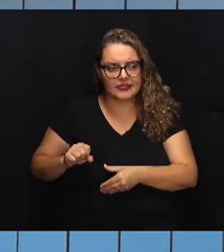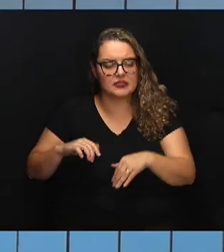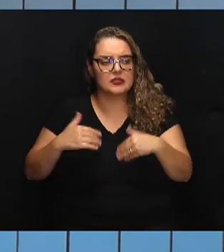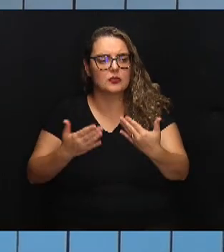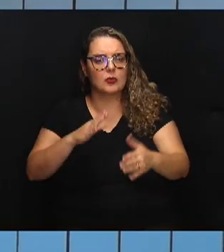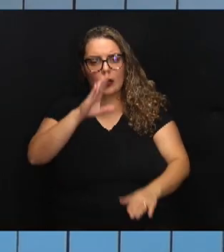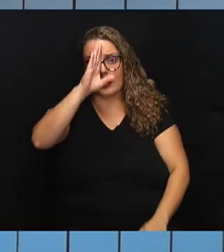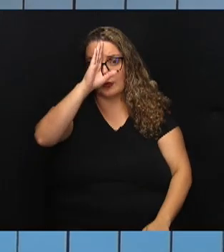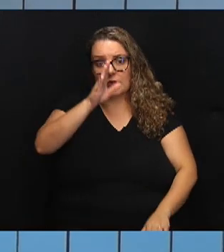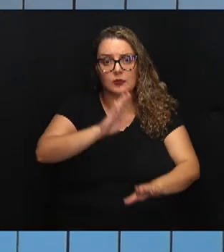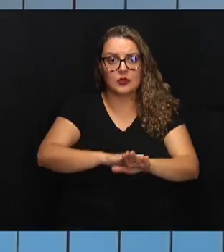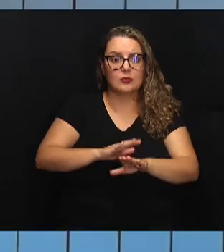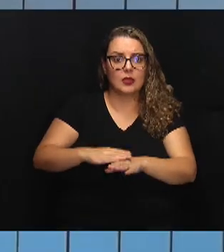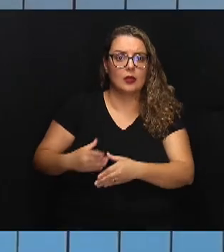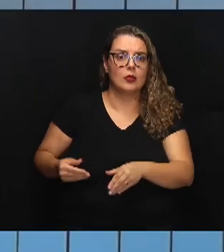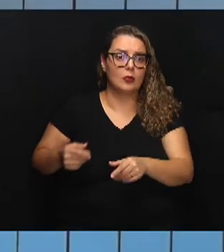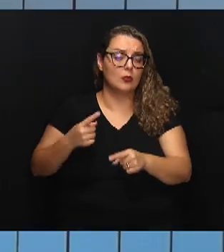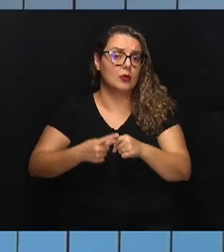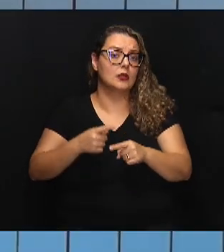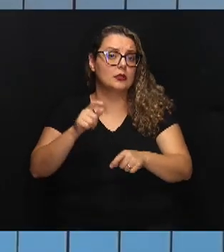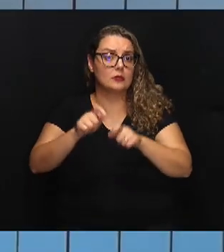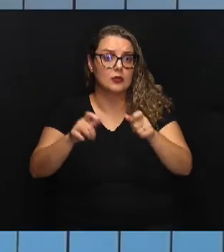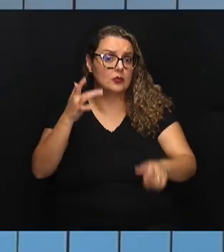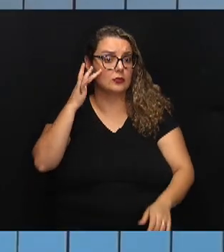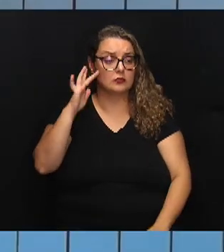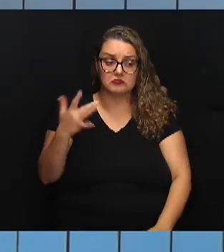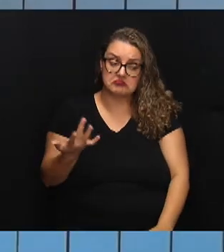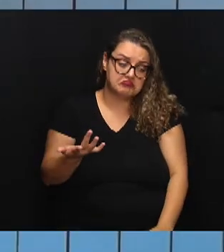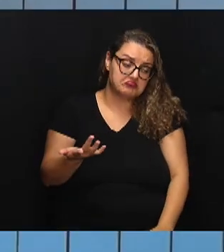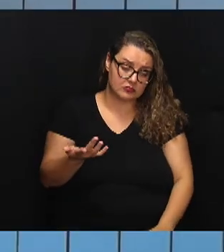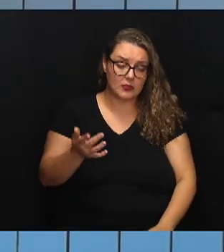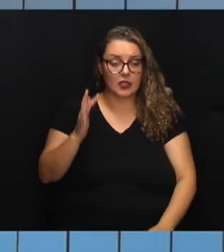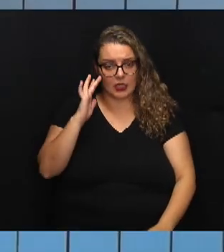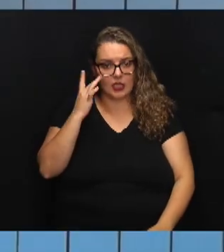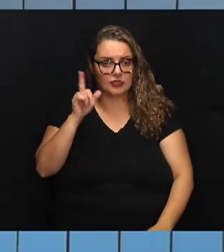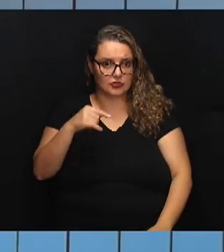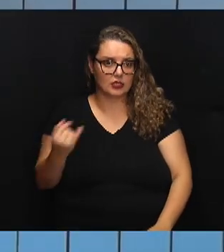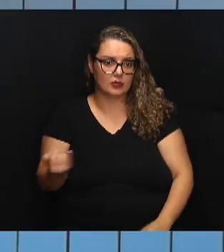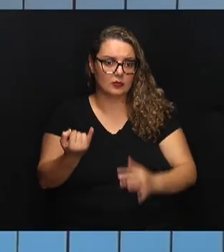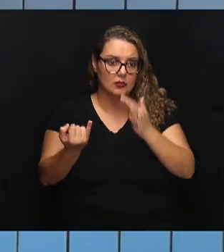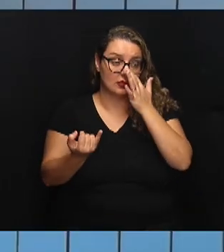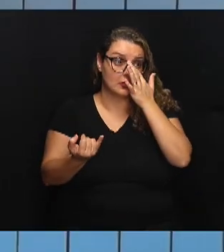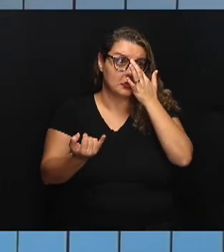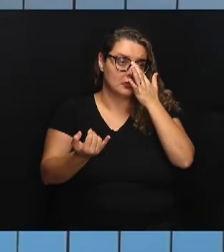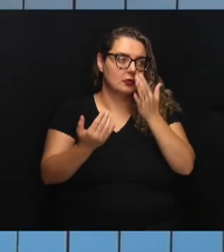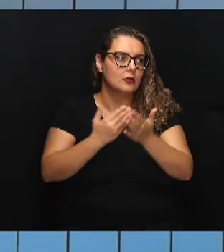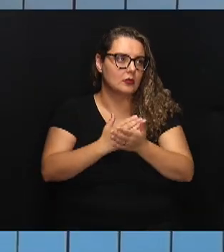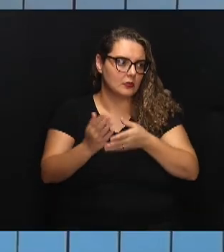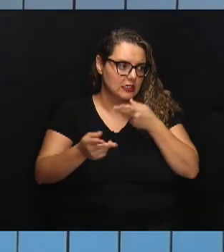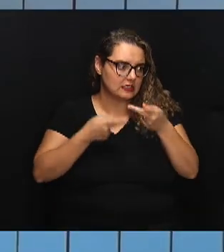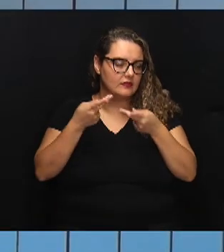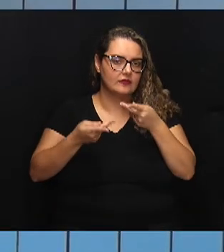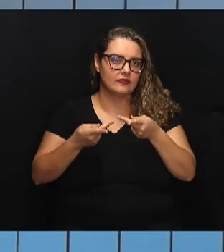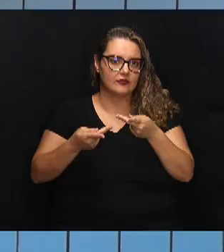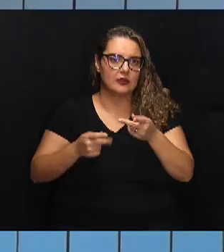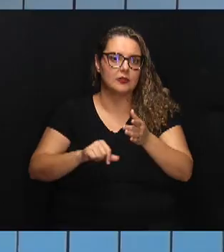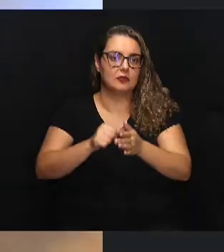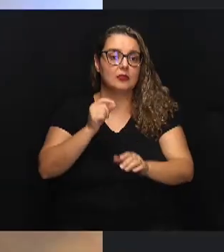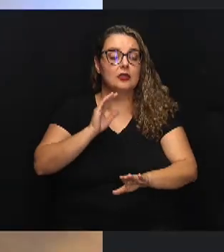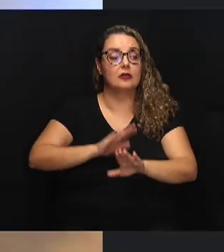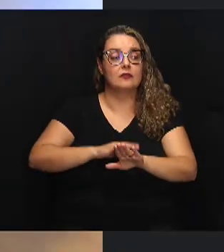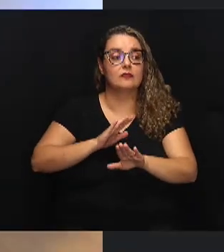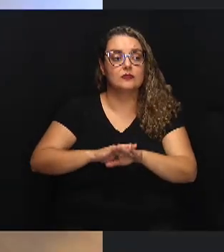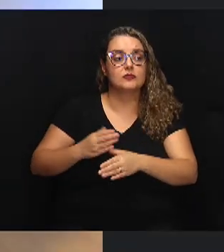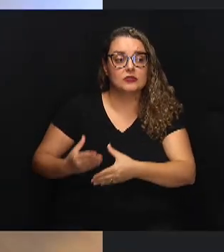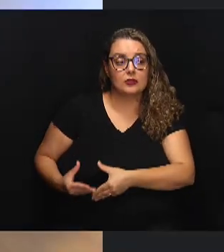função desse órgão? Porque muita gente não sabe, desconhece, então acho importante a gente falar um pouquinho desse assunto primeiro.